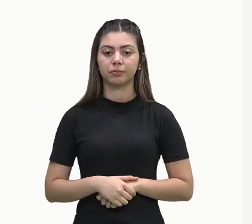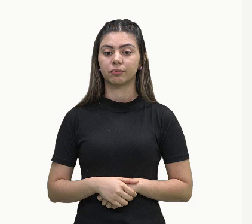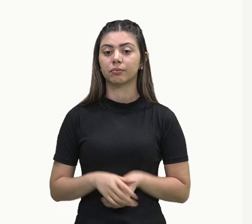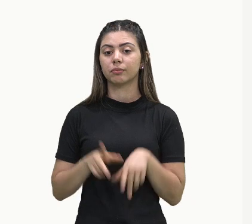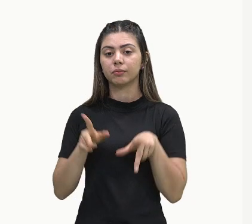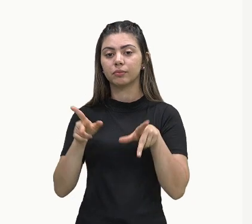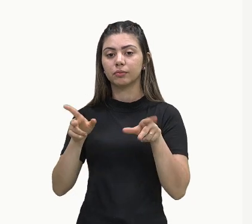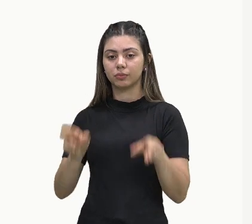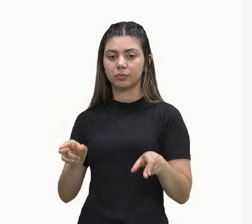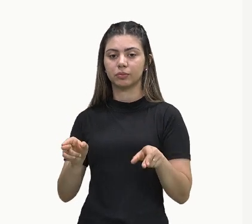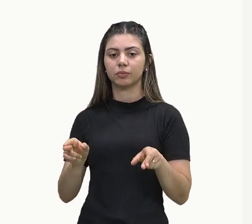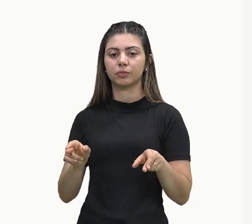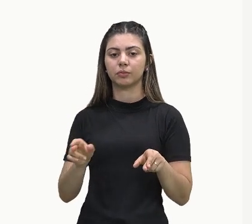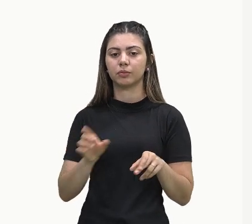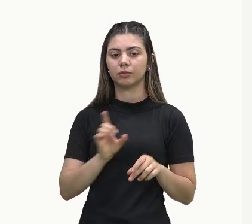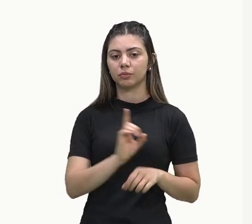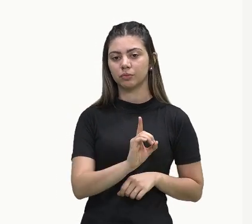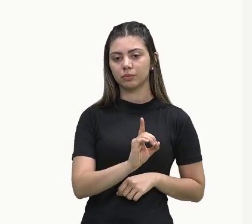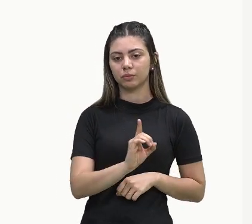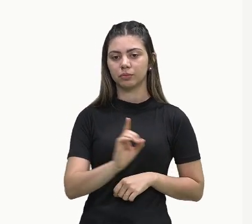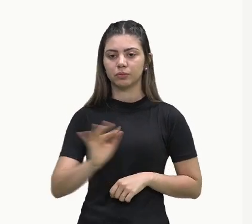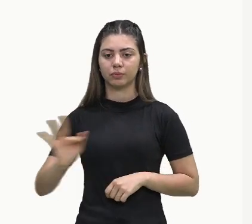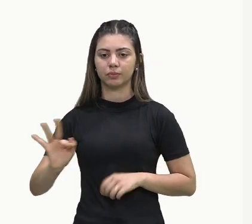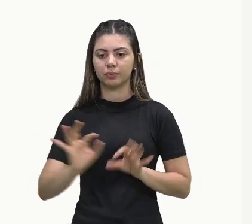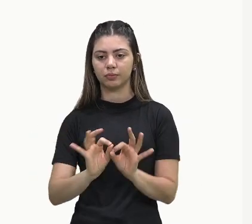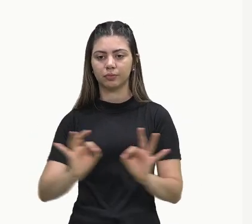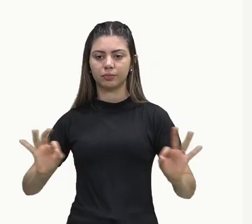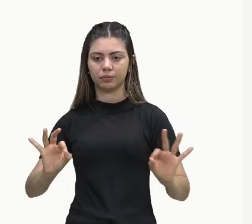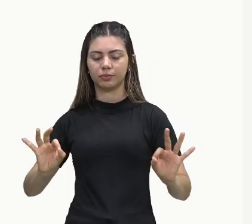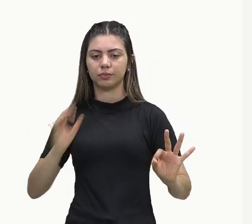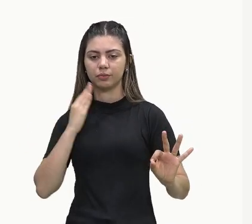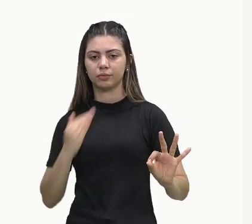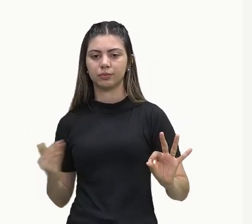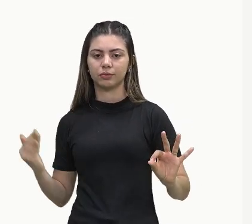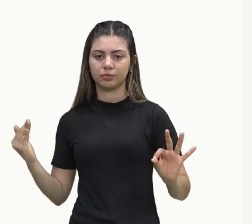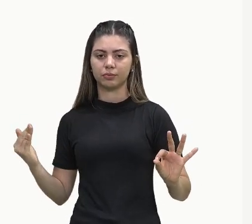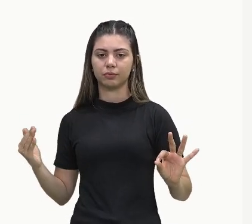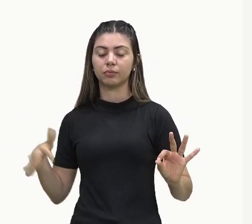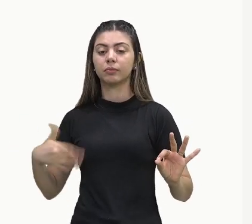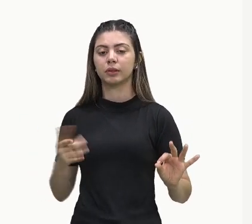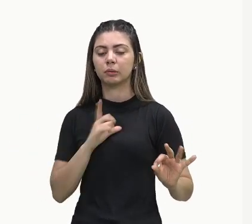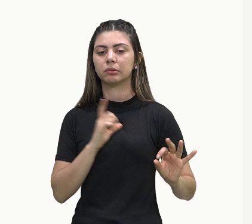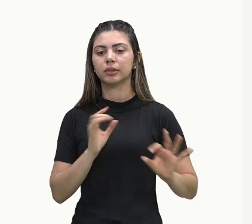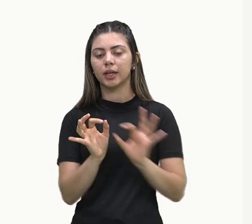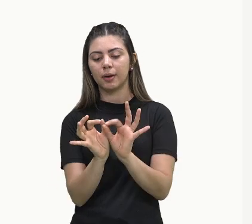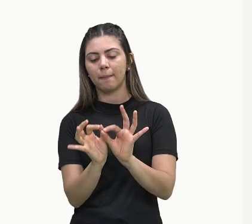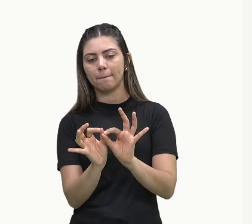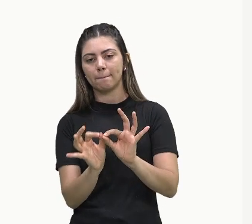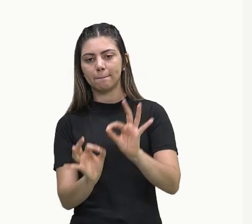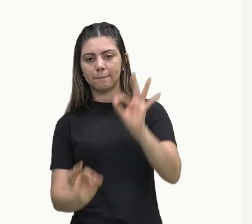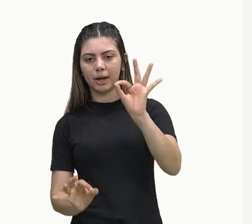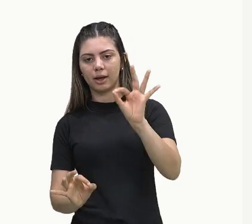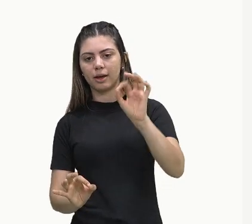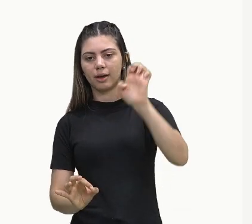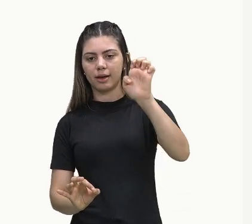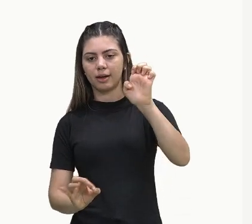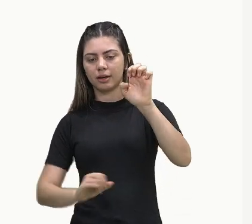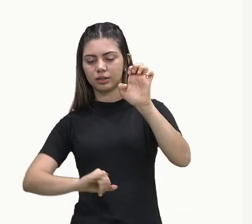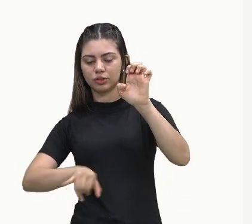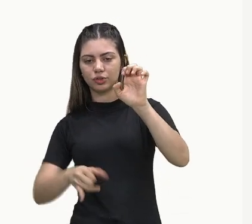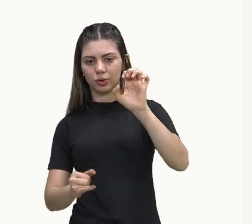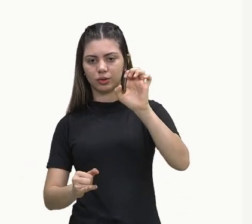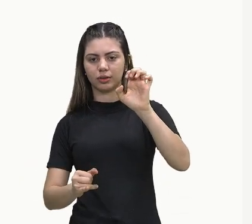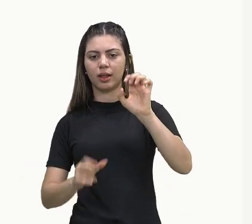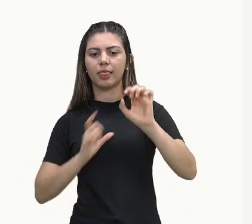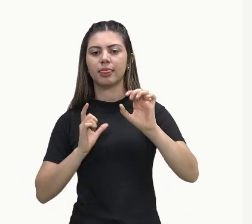segmento DF que é esse segmento aqui a mediana aqui que parte do vértice é vai dividir